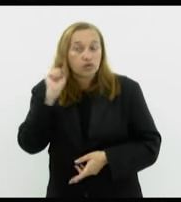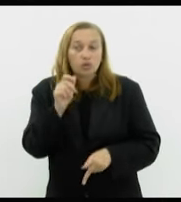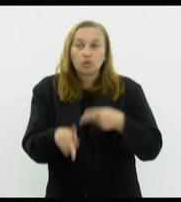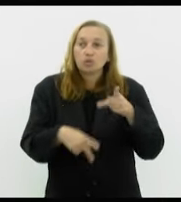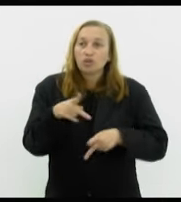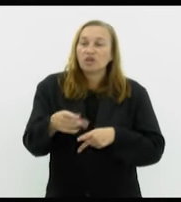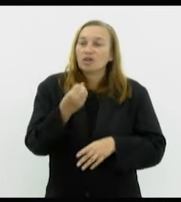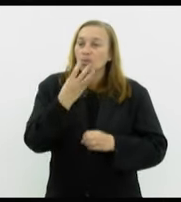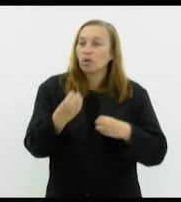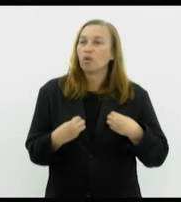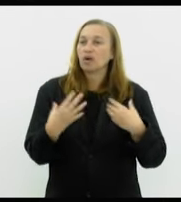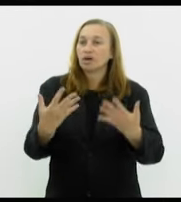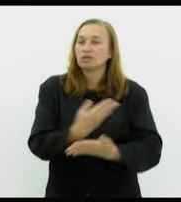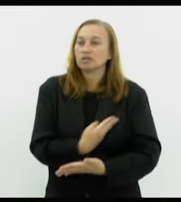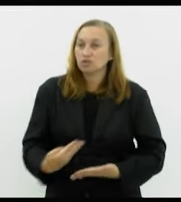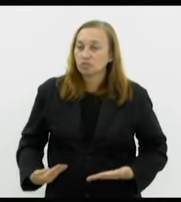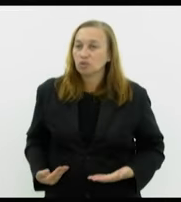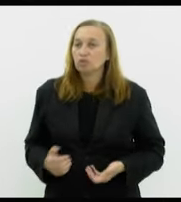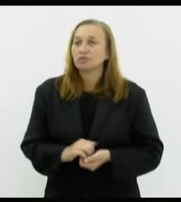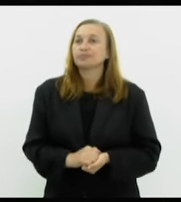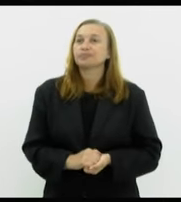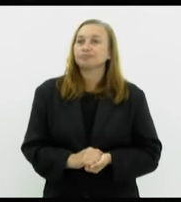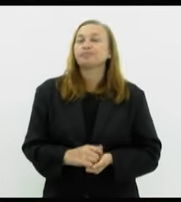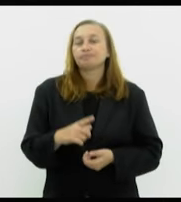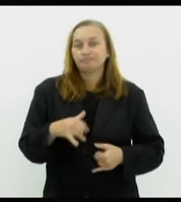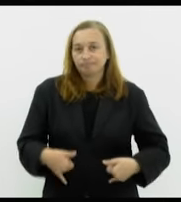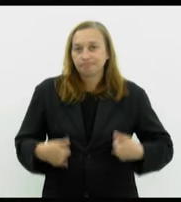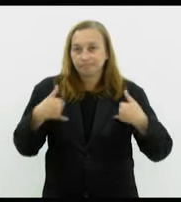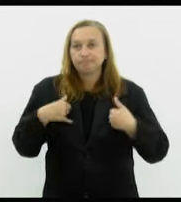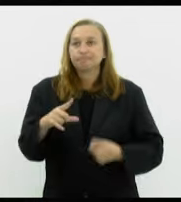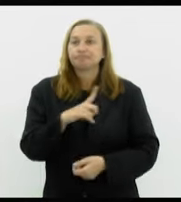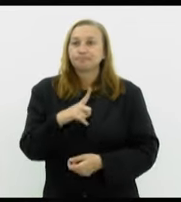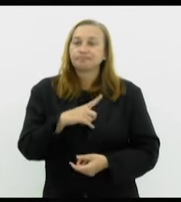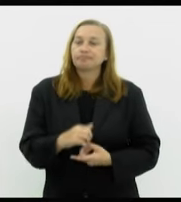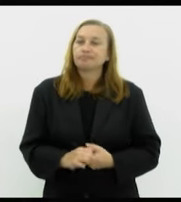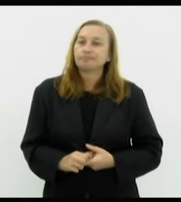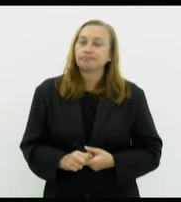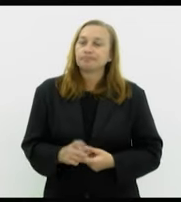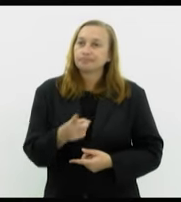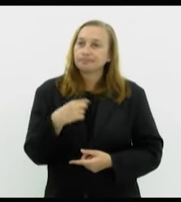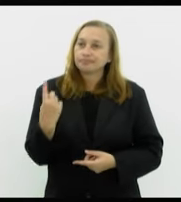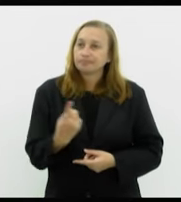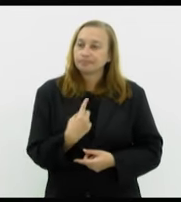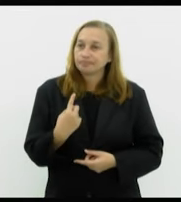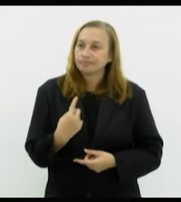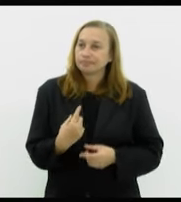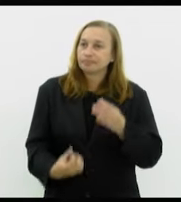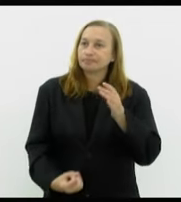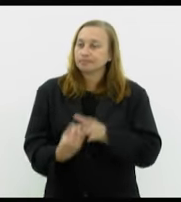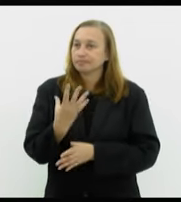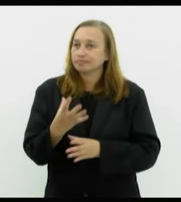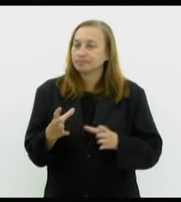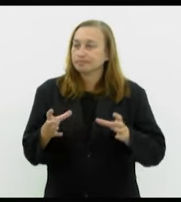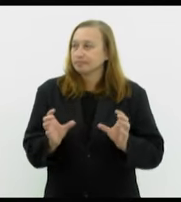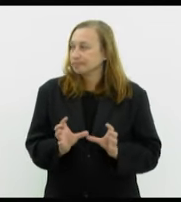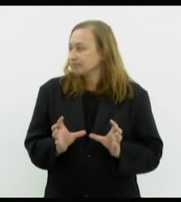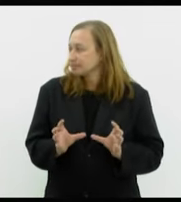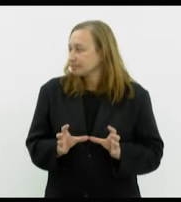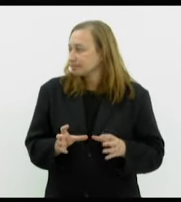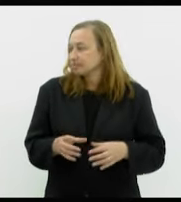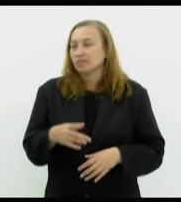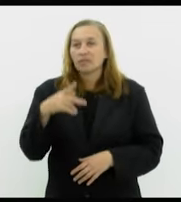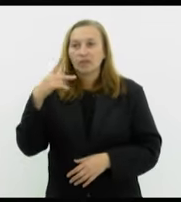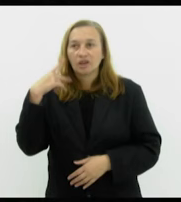boas audiências públicas. E a gente tem muito orgulho, porque quando nós lançamos aqui a frente parlamentar,